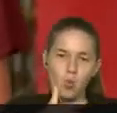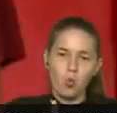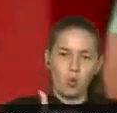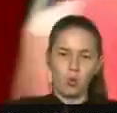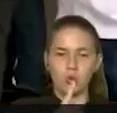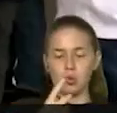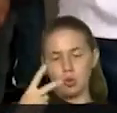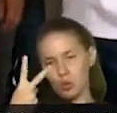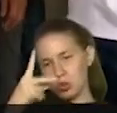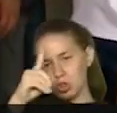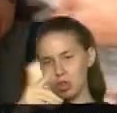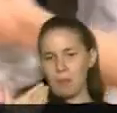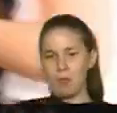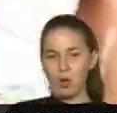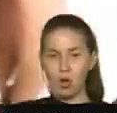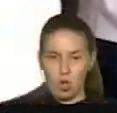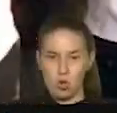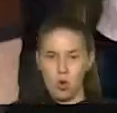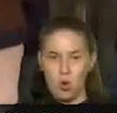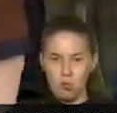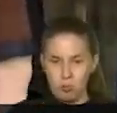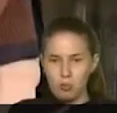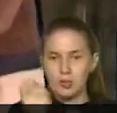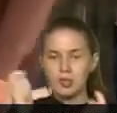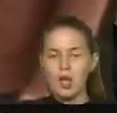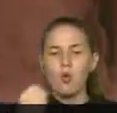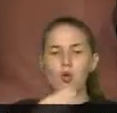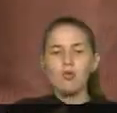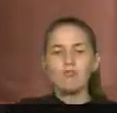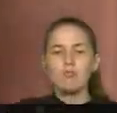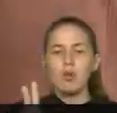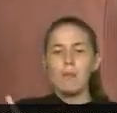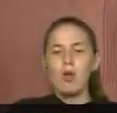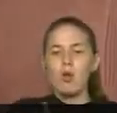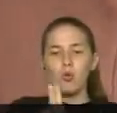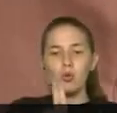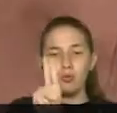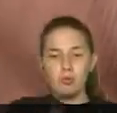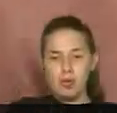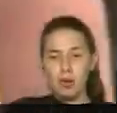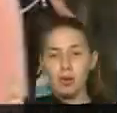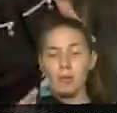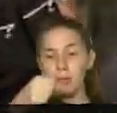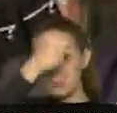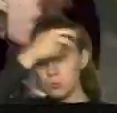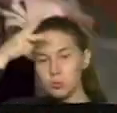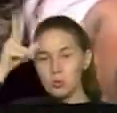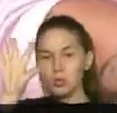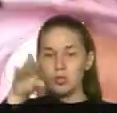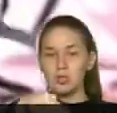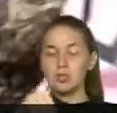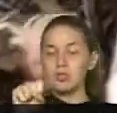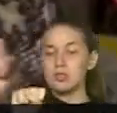de prova. As notas do exame podem ser usadas para ingressar em universidades públicas por meio do SISU e